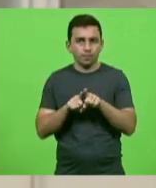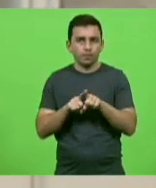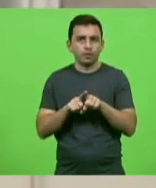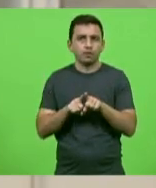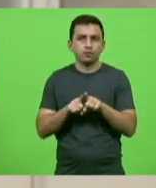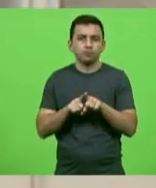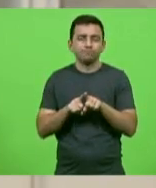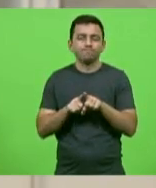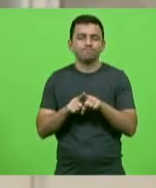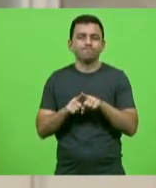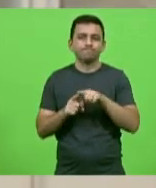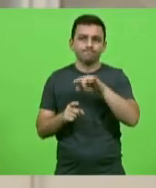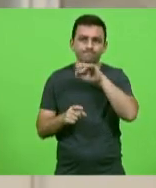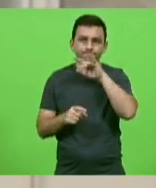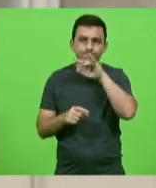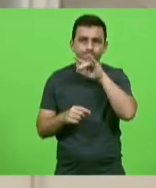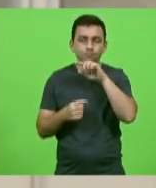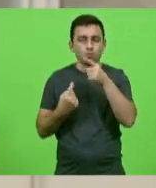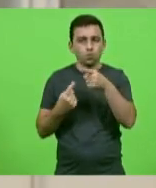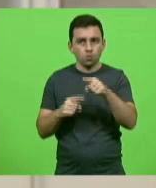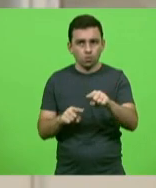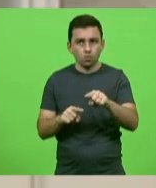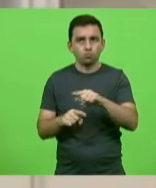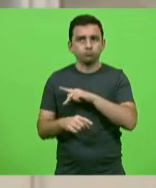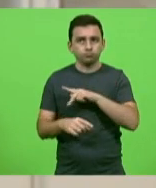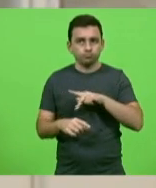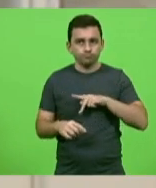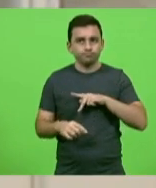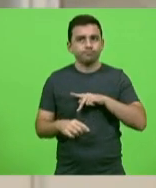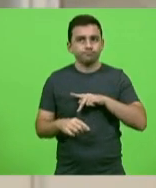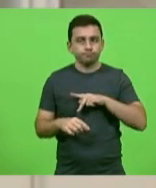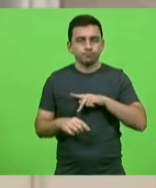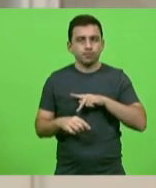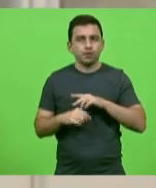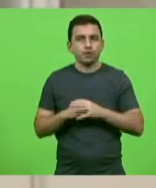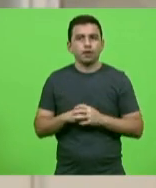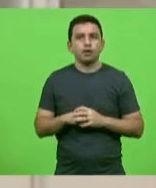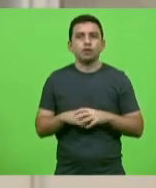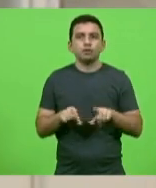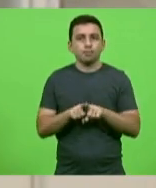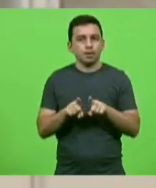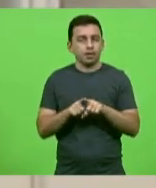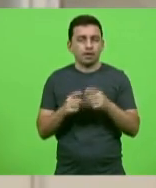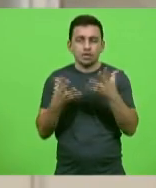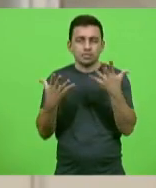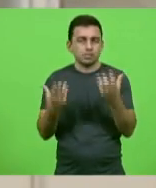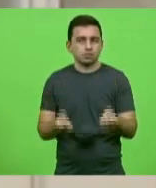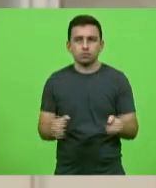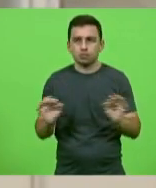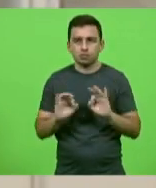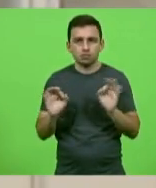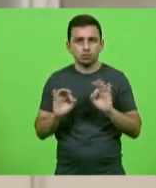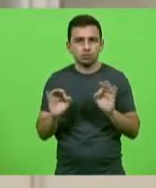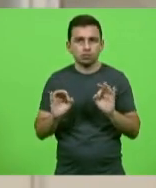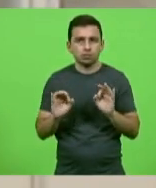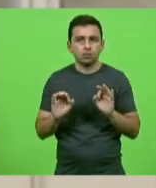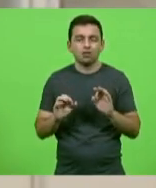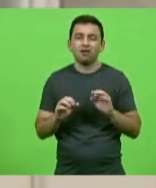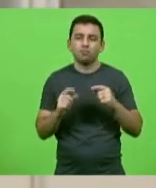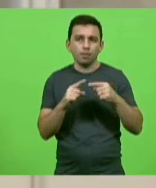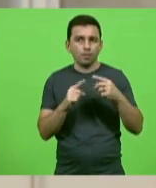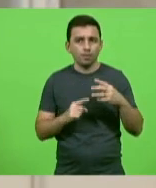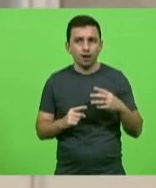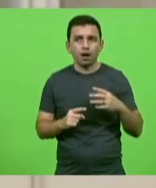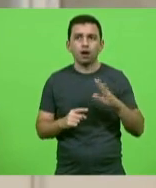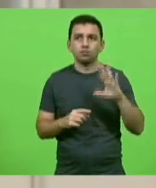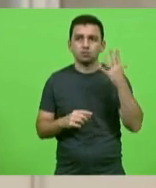do resultado danoso ao patrimônio público desta forma não se pode admitir também que em decorrência de aspectos